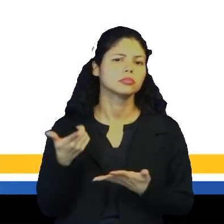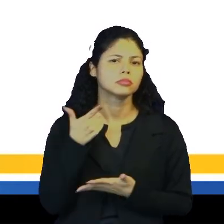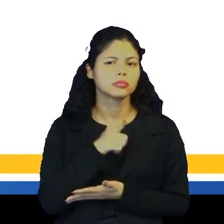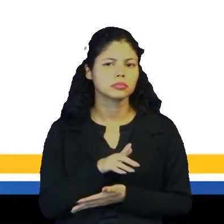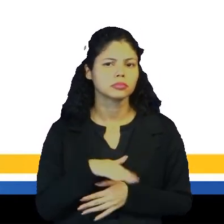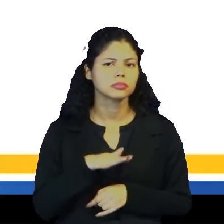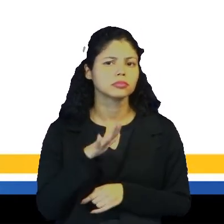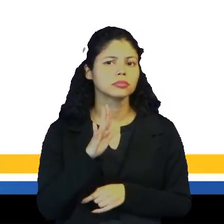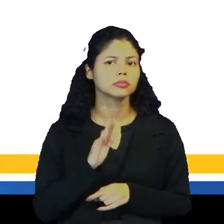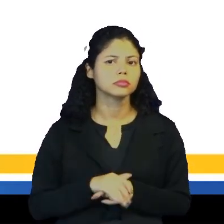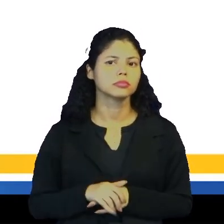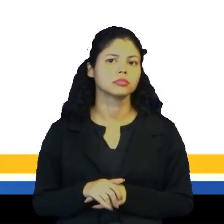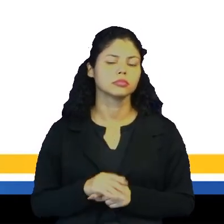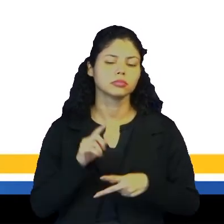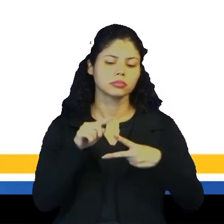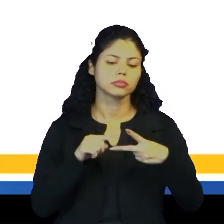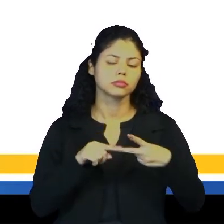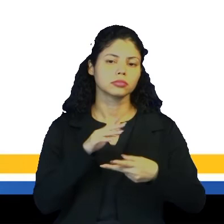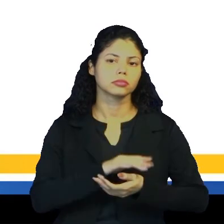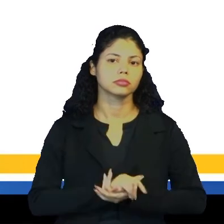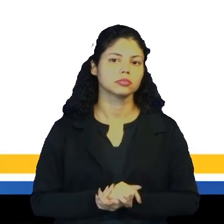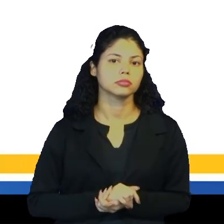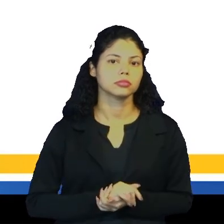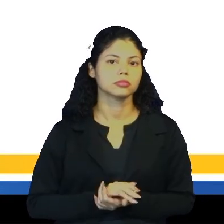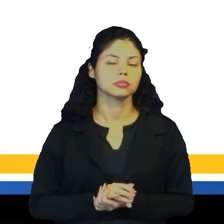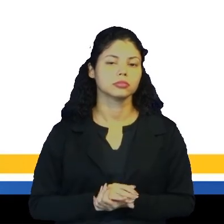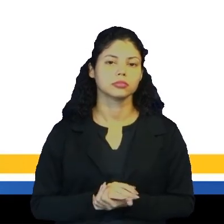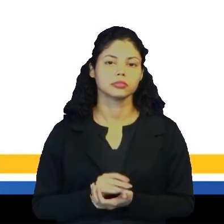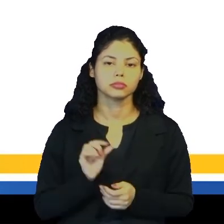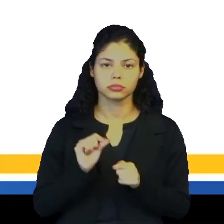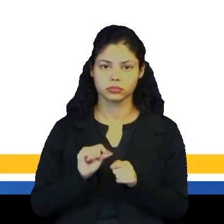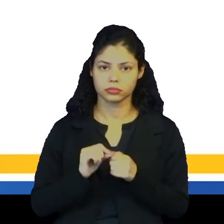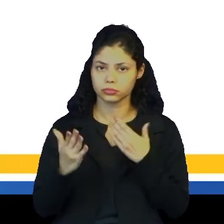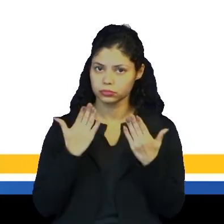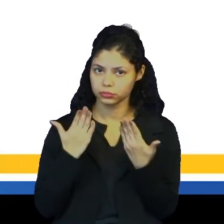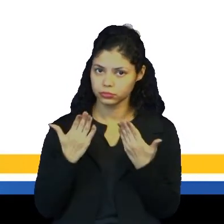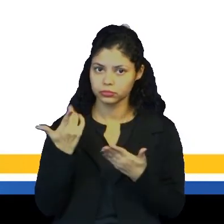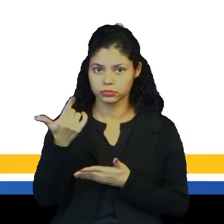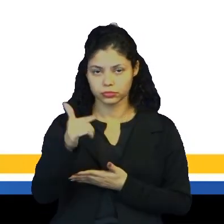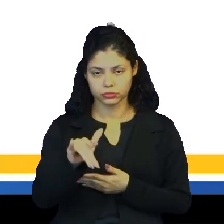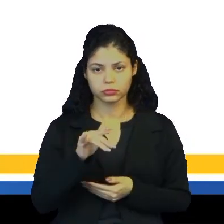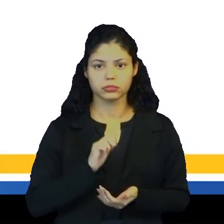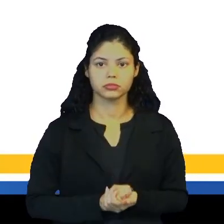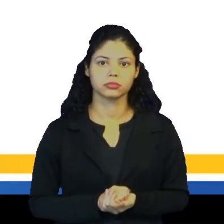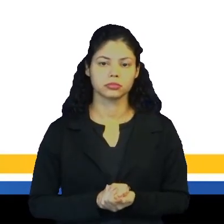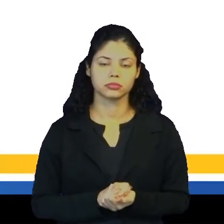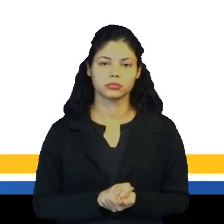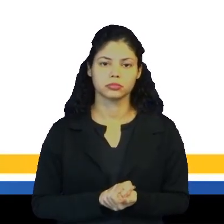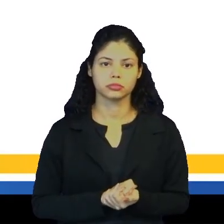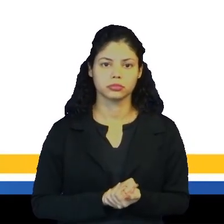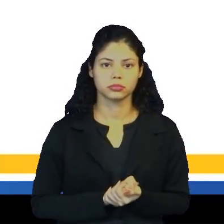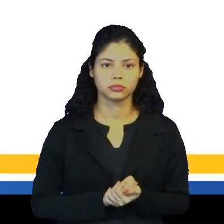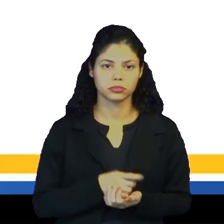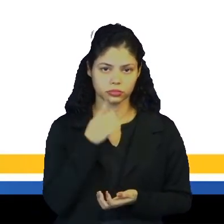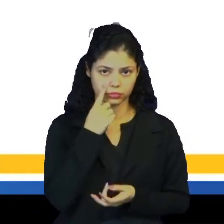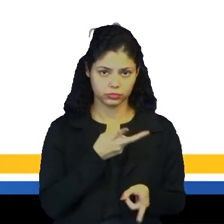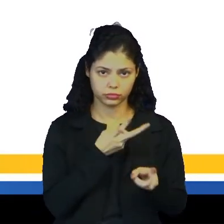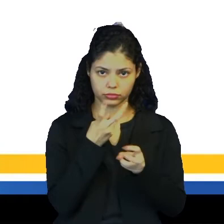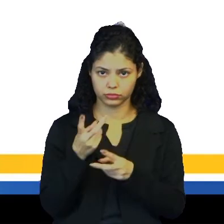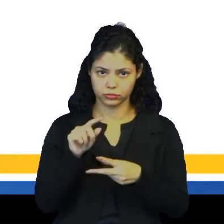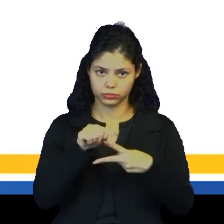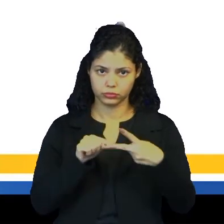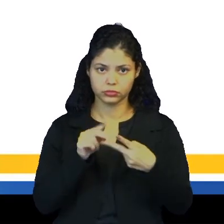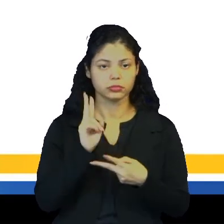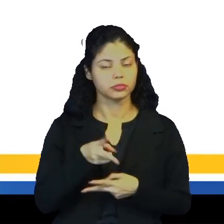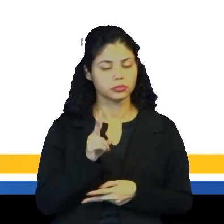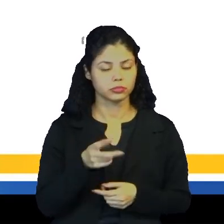correu mais? Foi Cleiton ou foi Joyce? Fazemos a comparação novamente dessas frações. Percebemos que